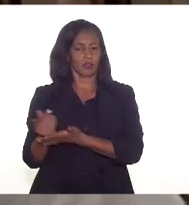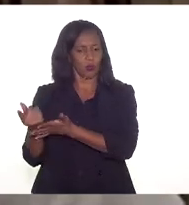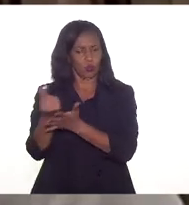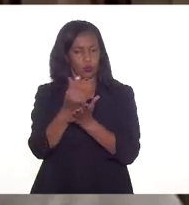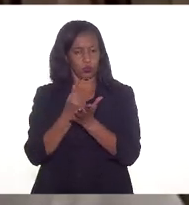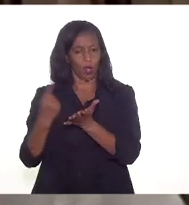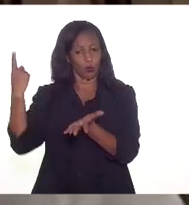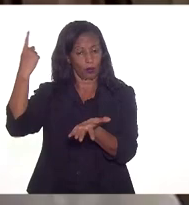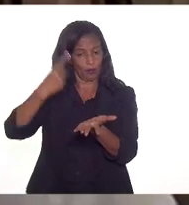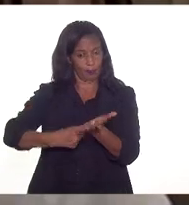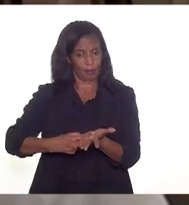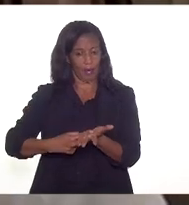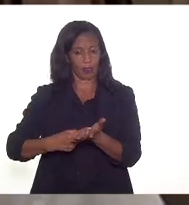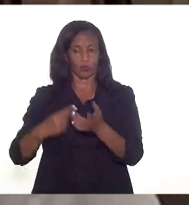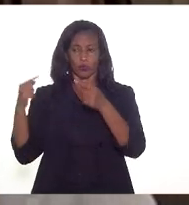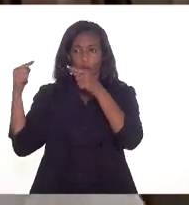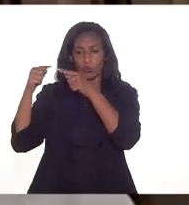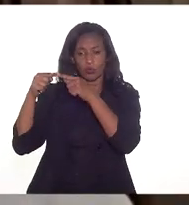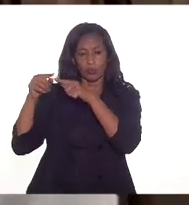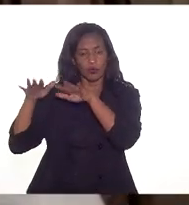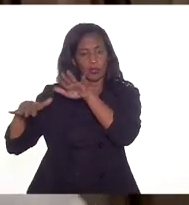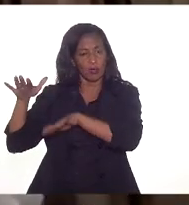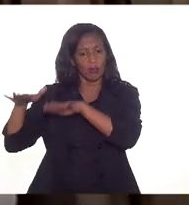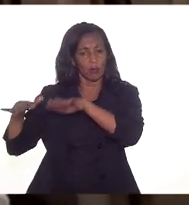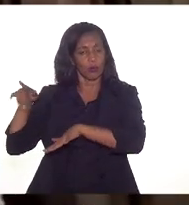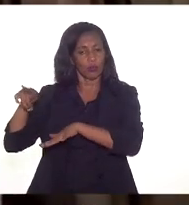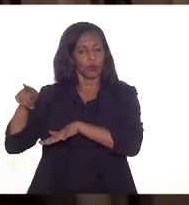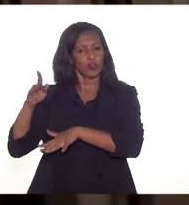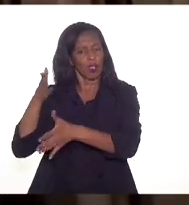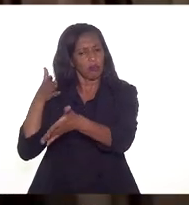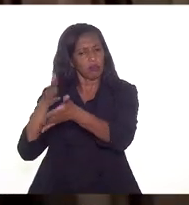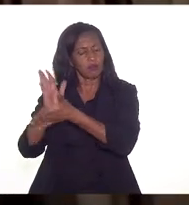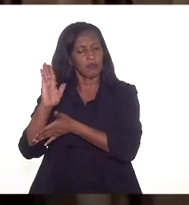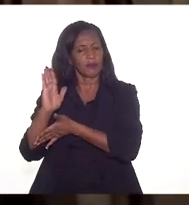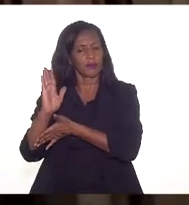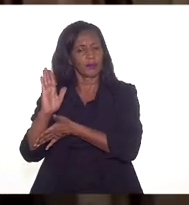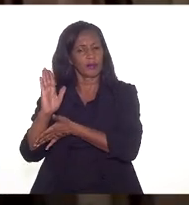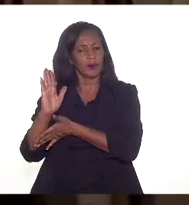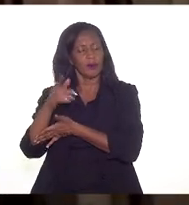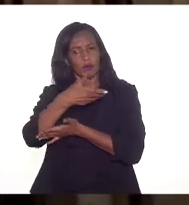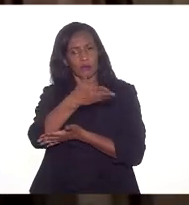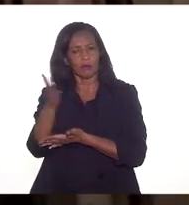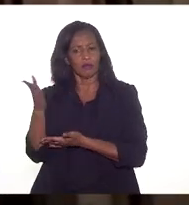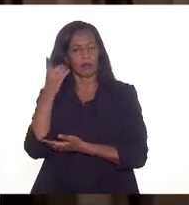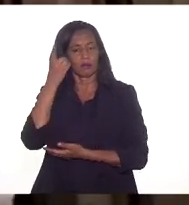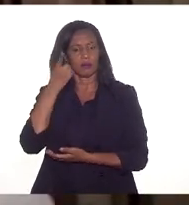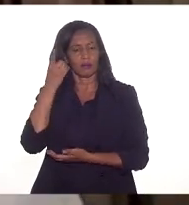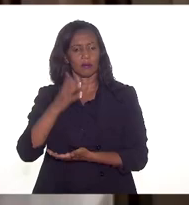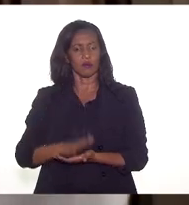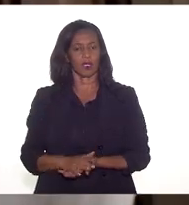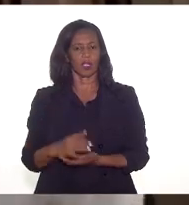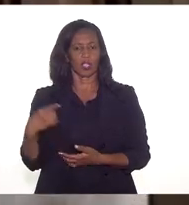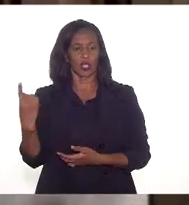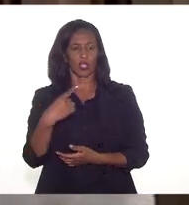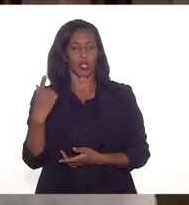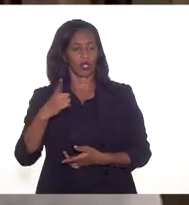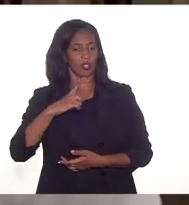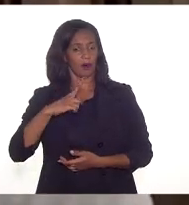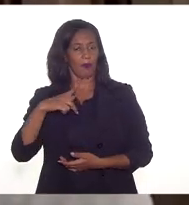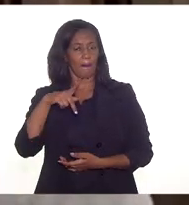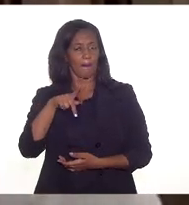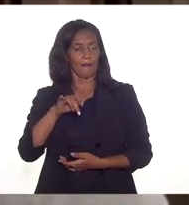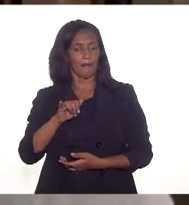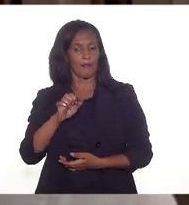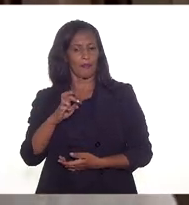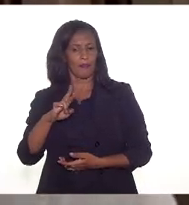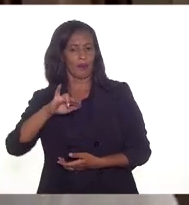do pacto de acordo com aquilo que foi aprovado pelos senhores. E nós temos o PIERGE, que